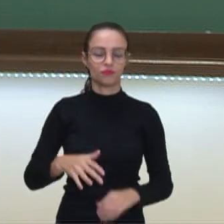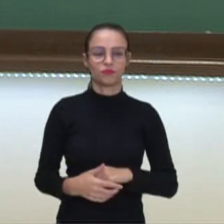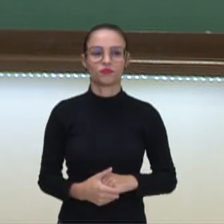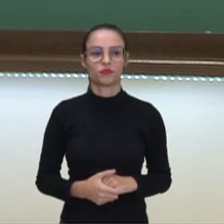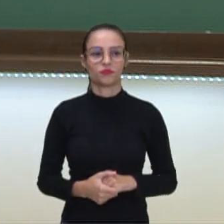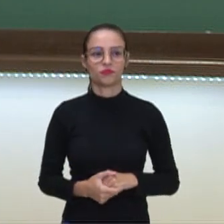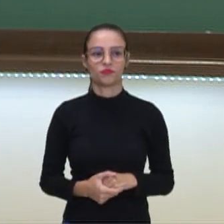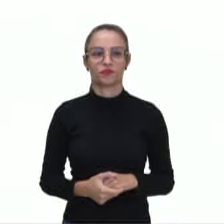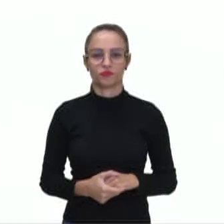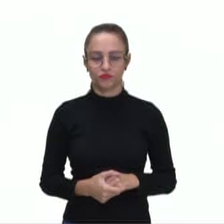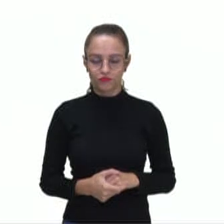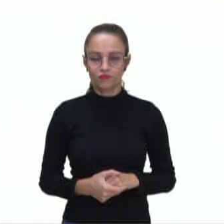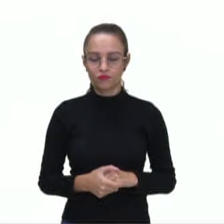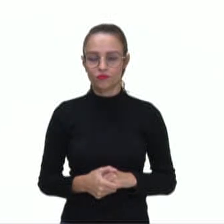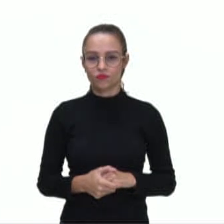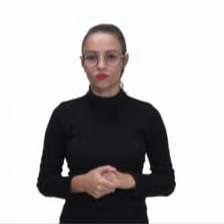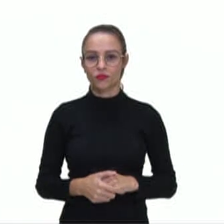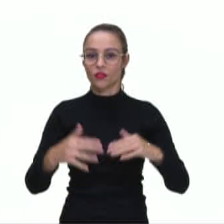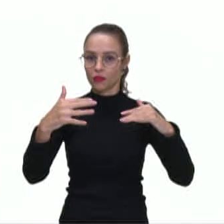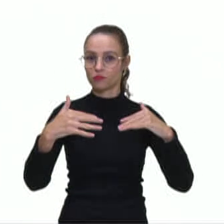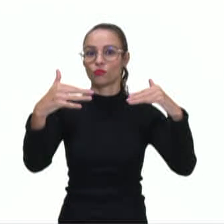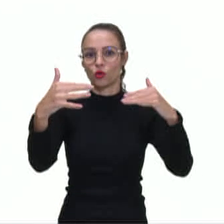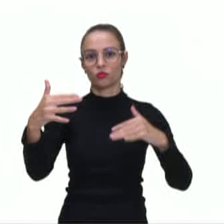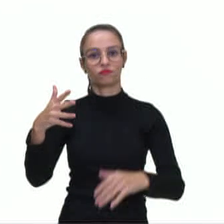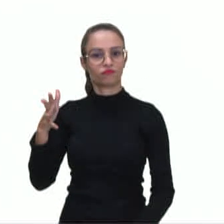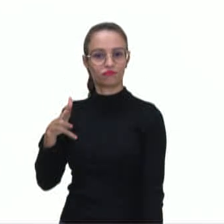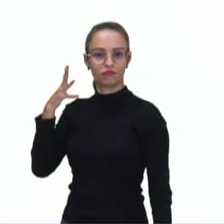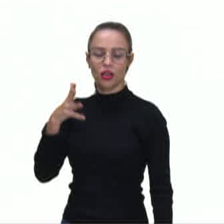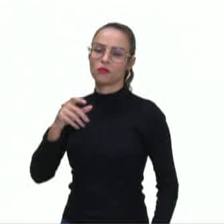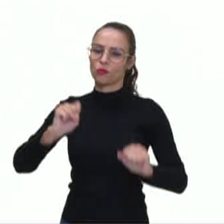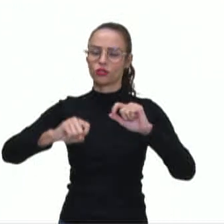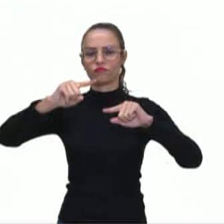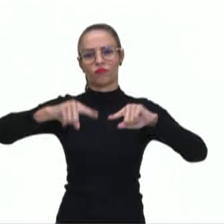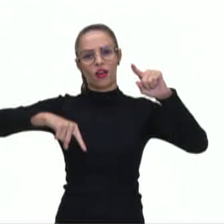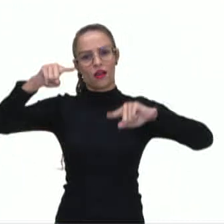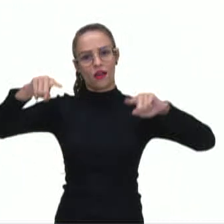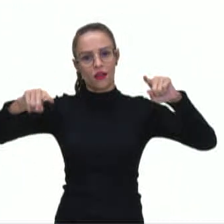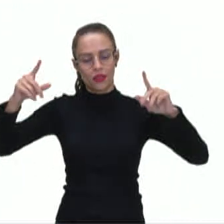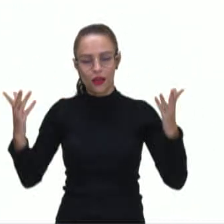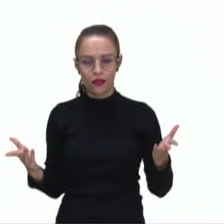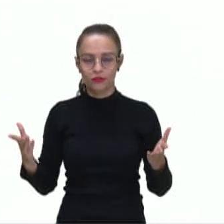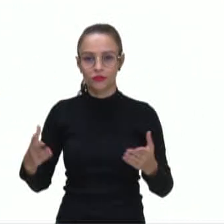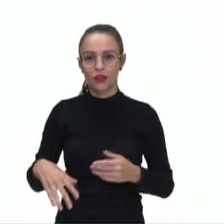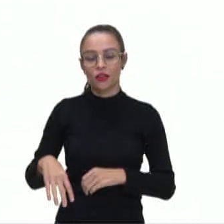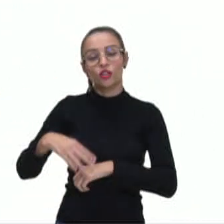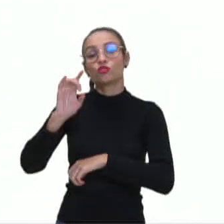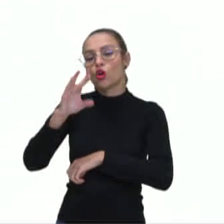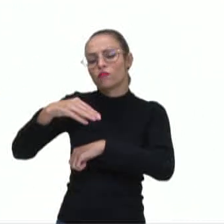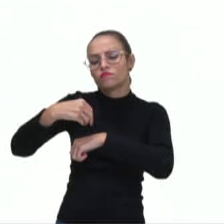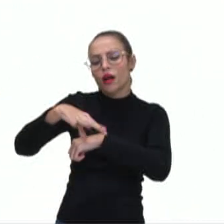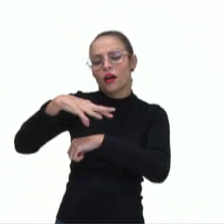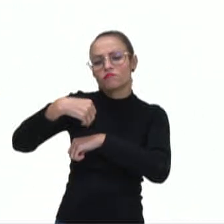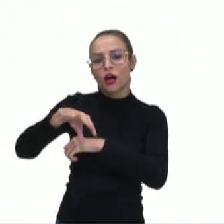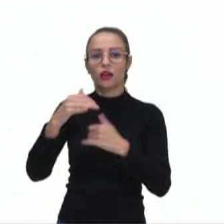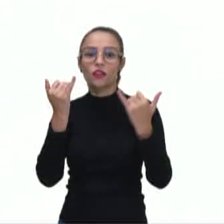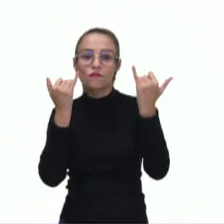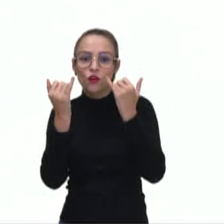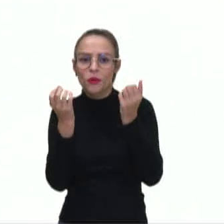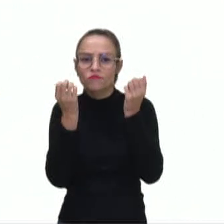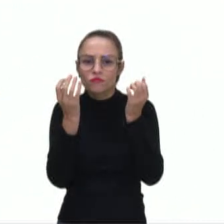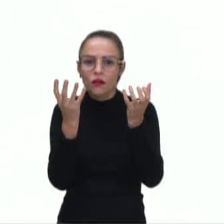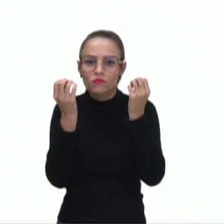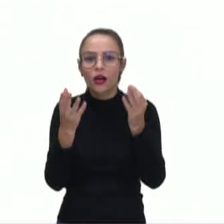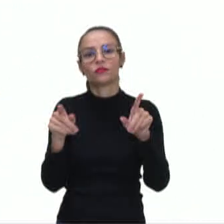beleza? Falar em público, ele pode, portanto, variar de uma simples transmissão de informação à necessidade